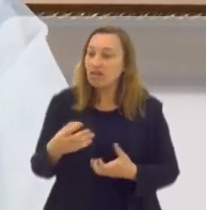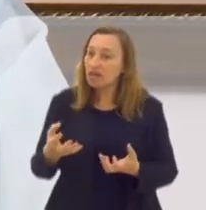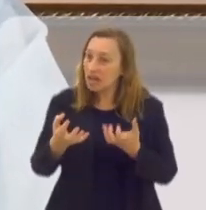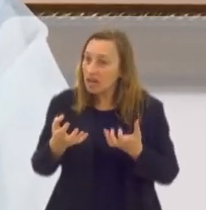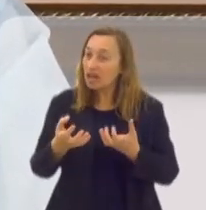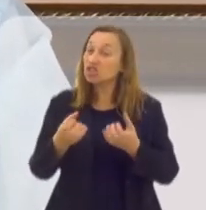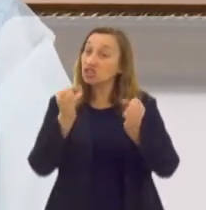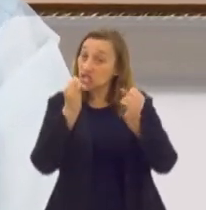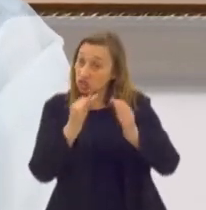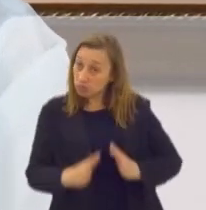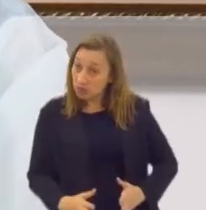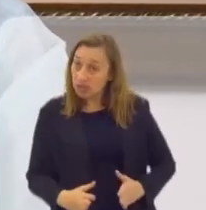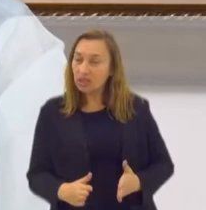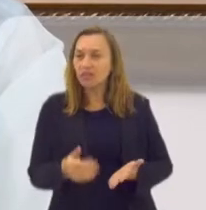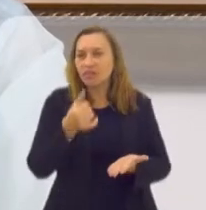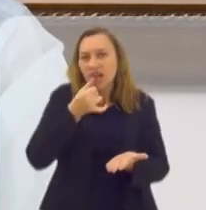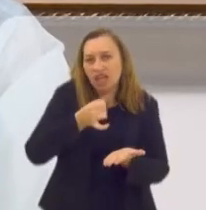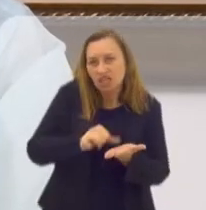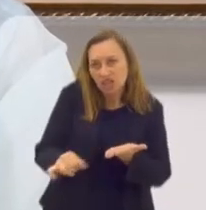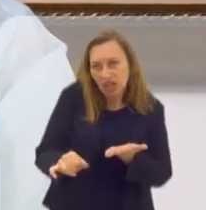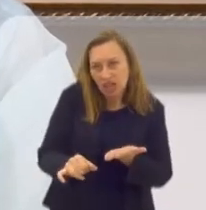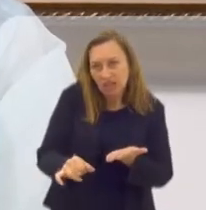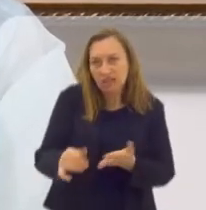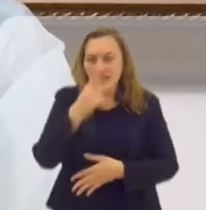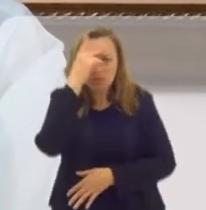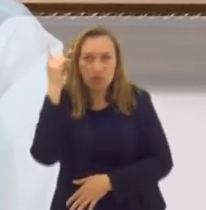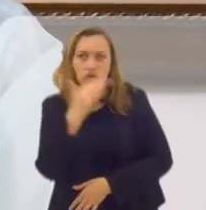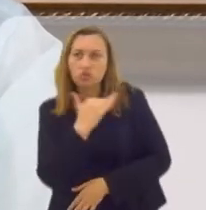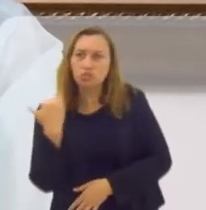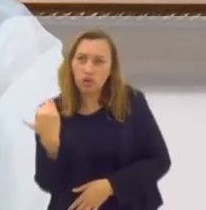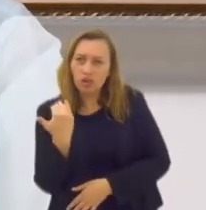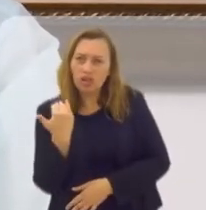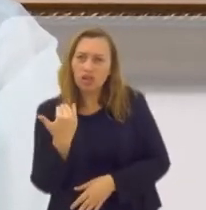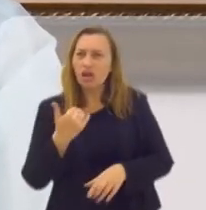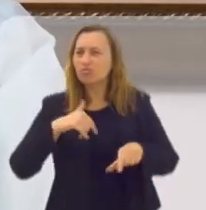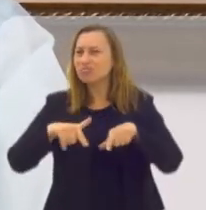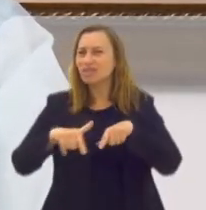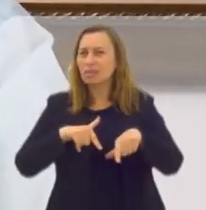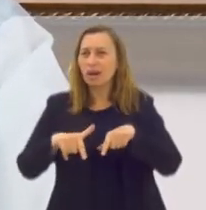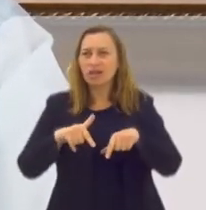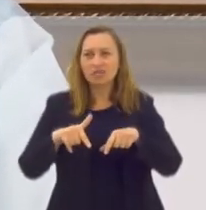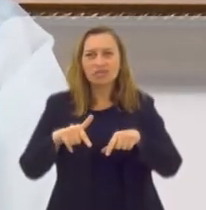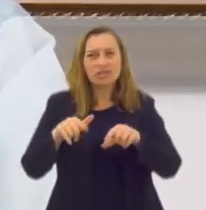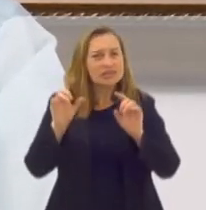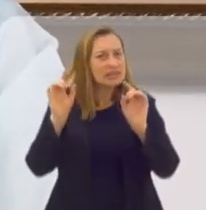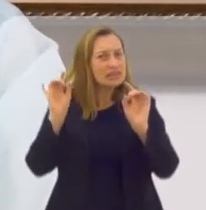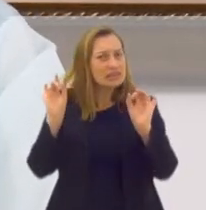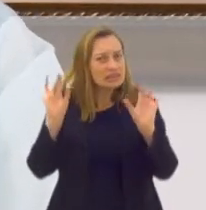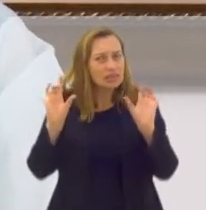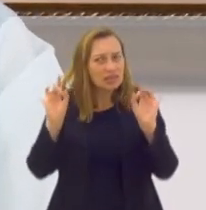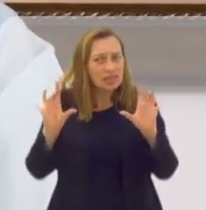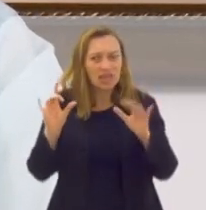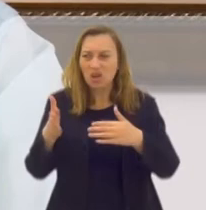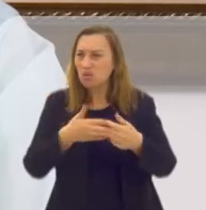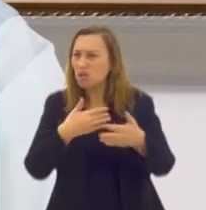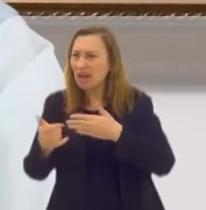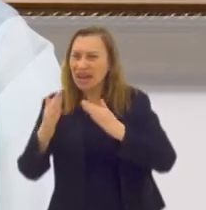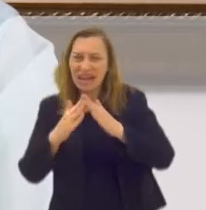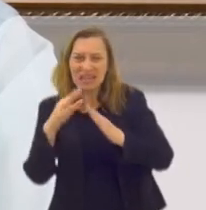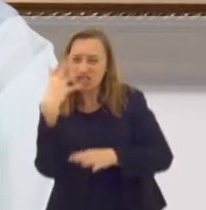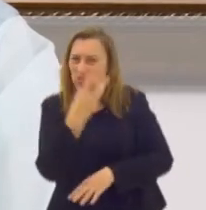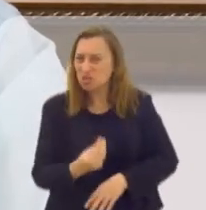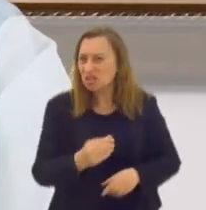já esclarece isso. E as cartas dos desencarnados é um trabalho muito específico. Não é toda casa